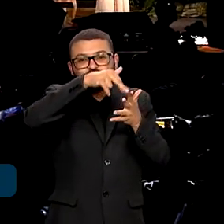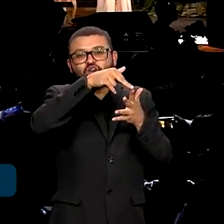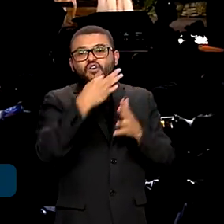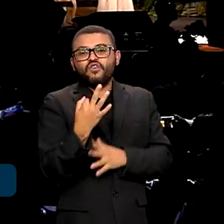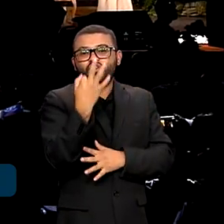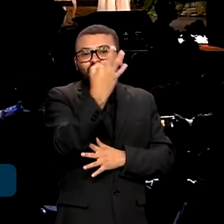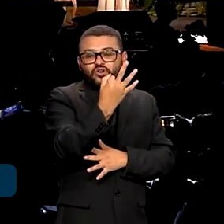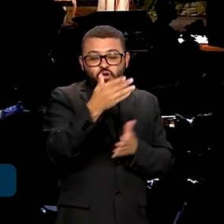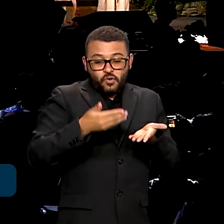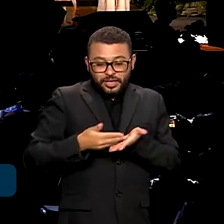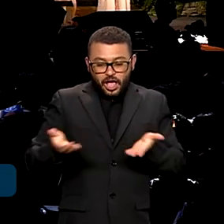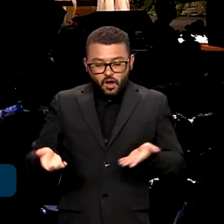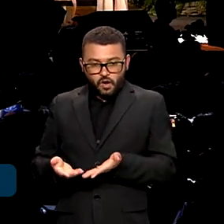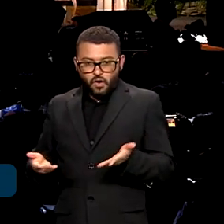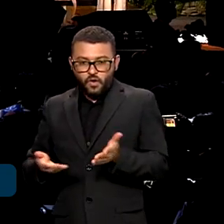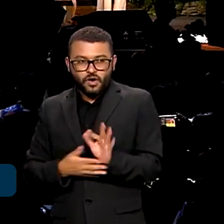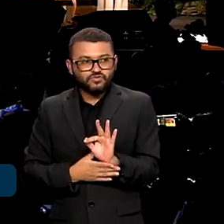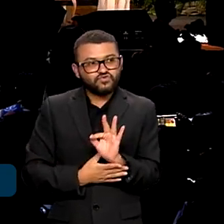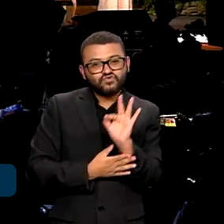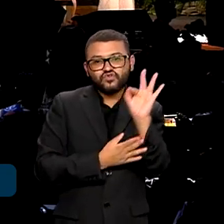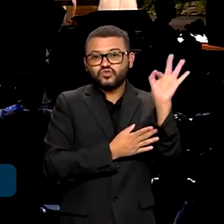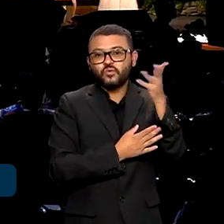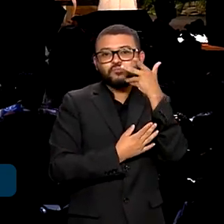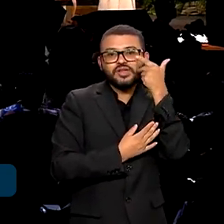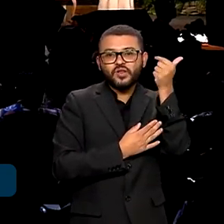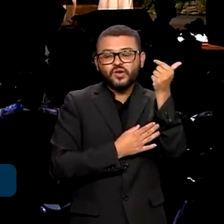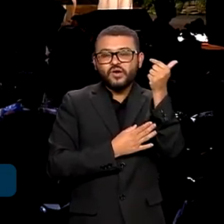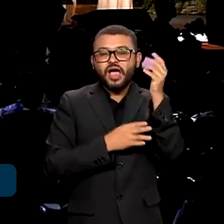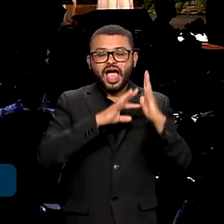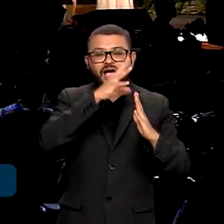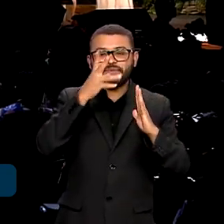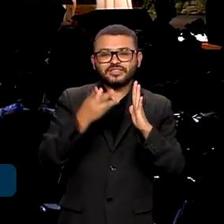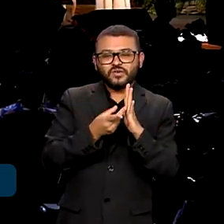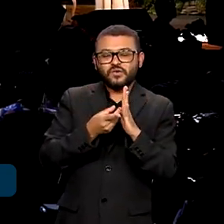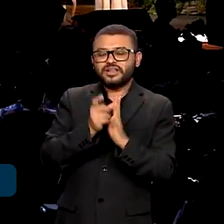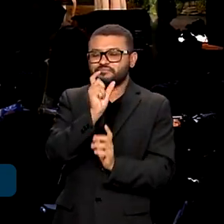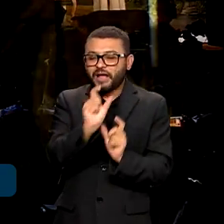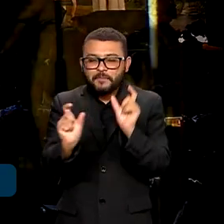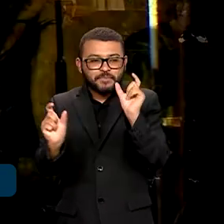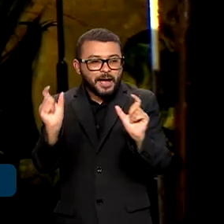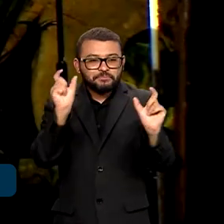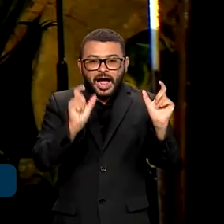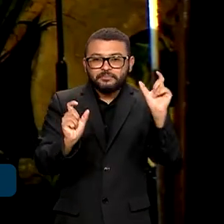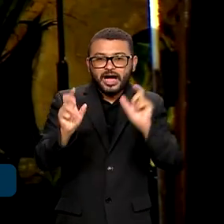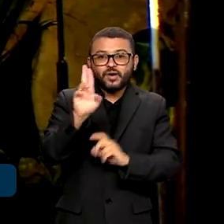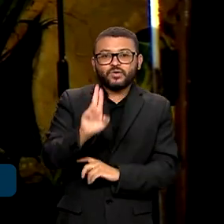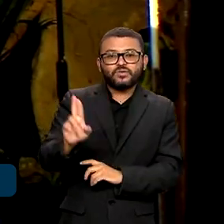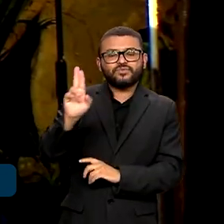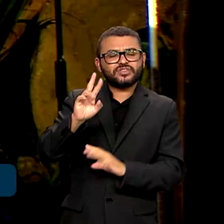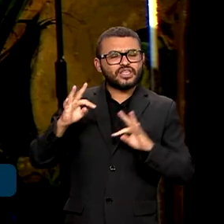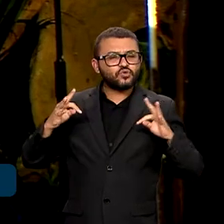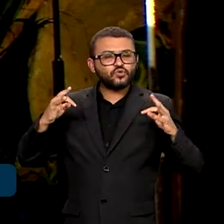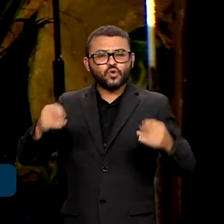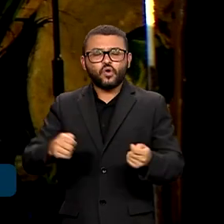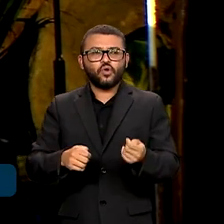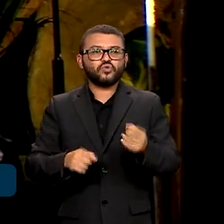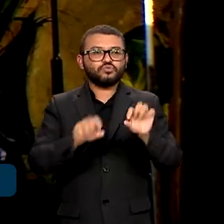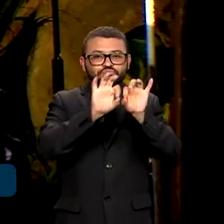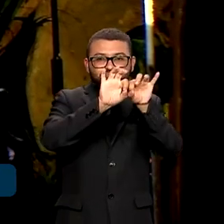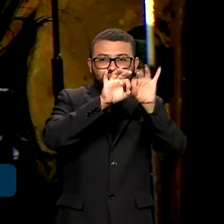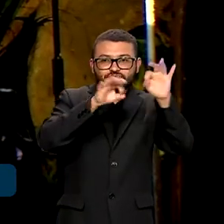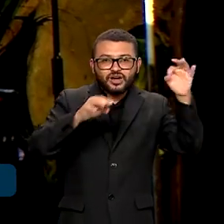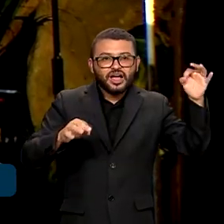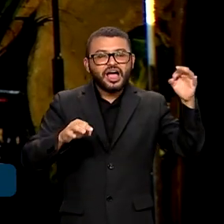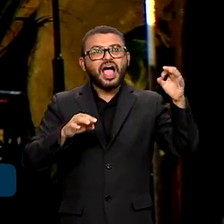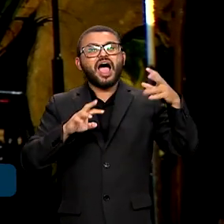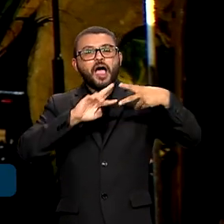presente. Porque essa Amazônia que vai dialogar nesse cipual de palavra, tem cipó de Amber, tem cipó